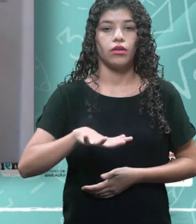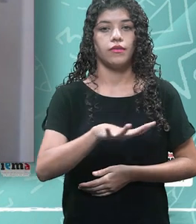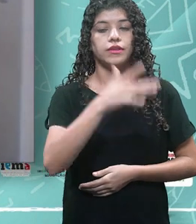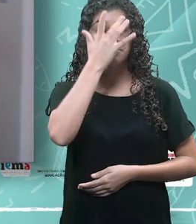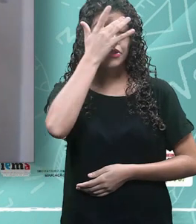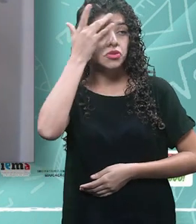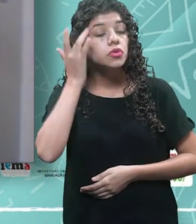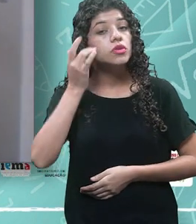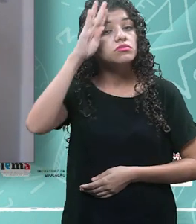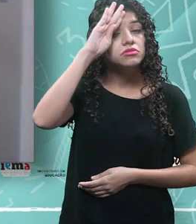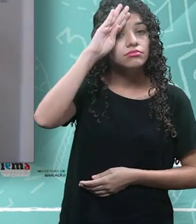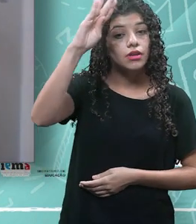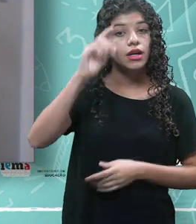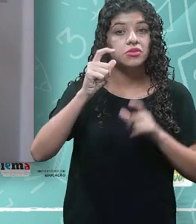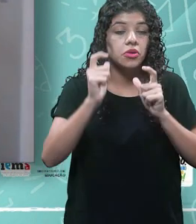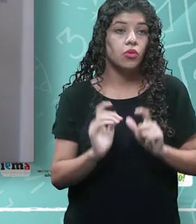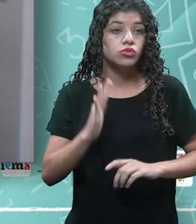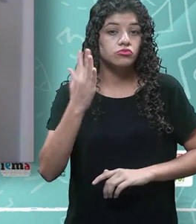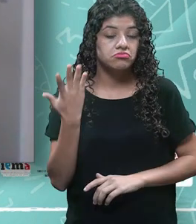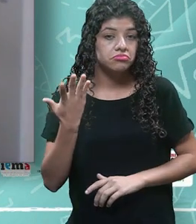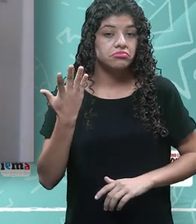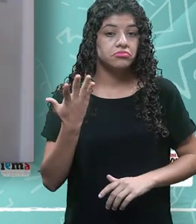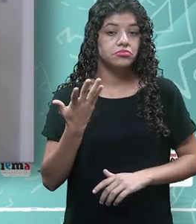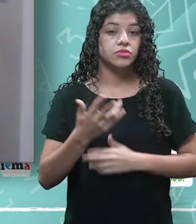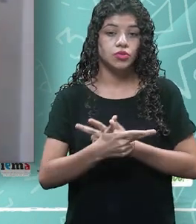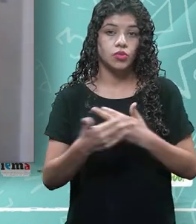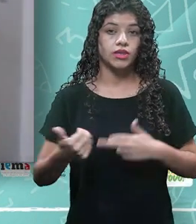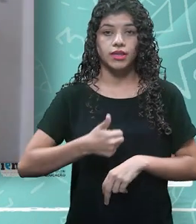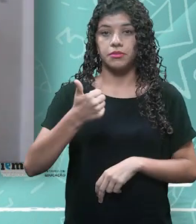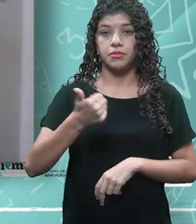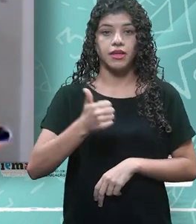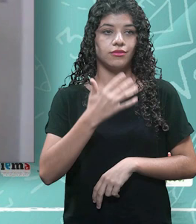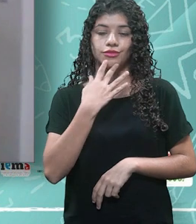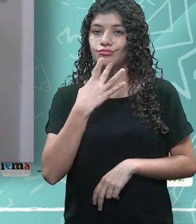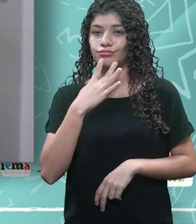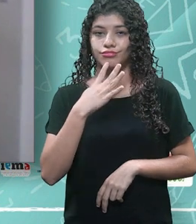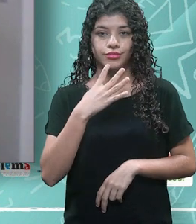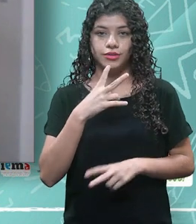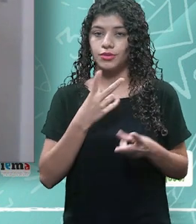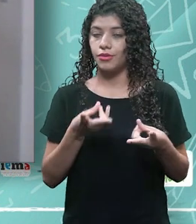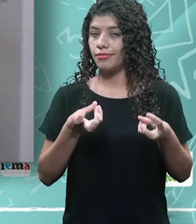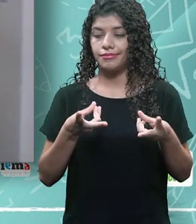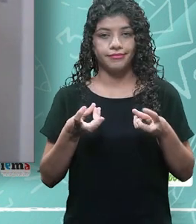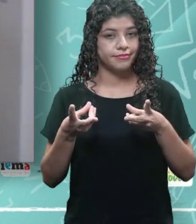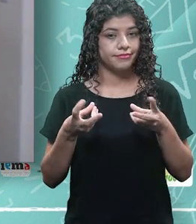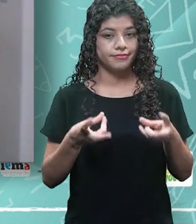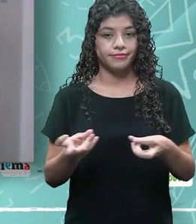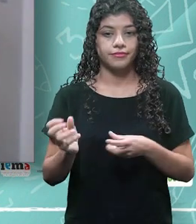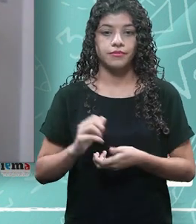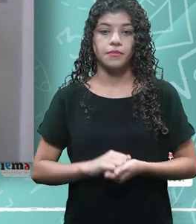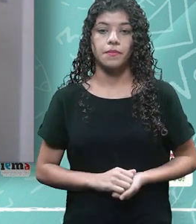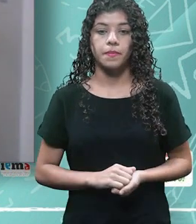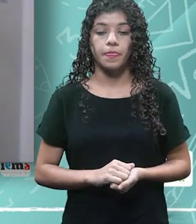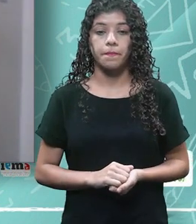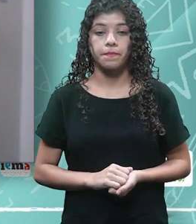geral sobre os personagens principais sobre onde acontece a história coisa que na primeira leitura você não consegue fazer